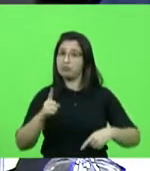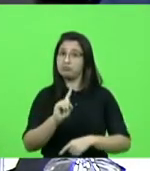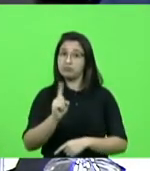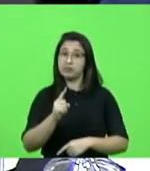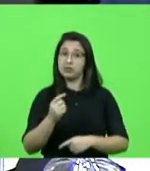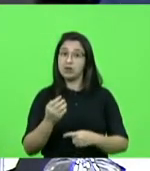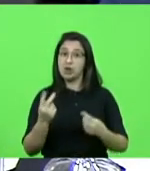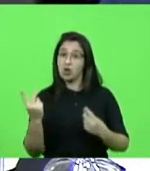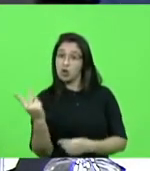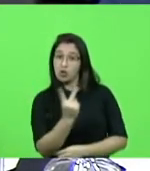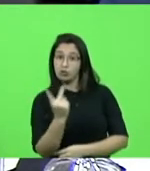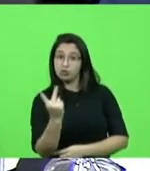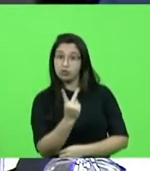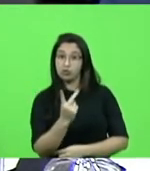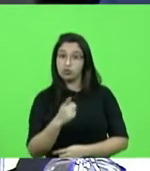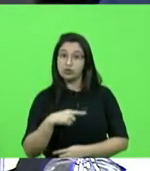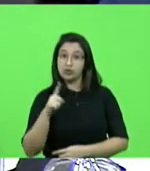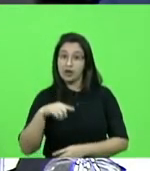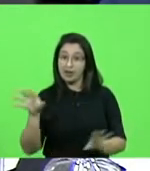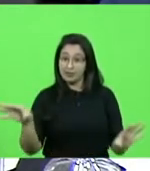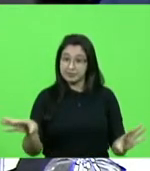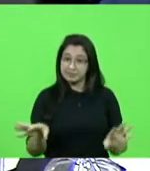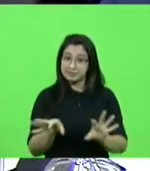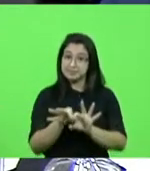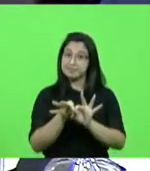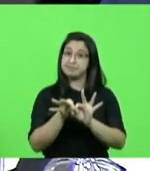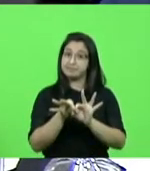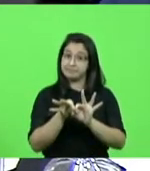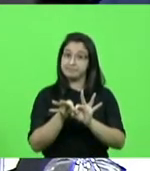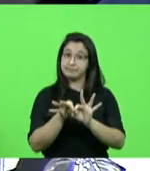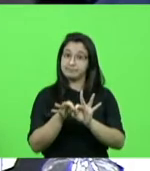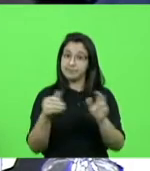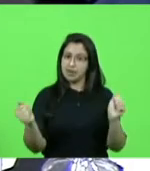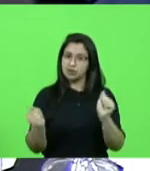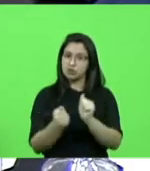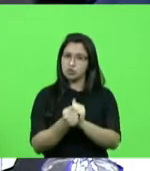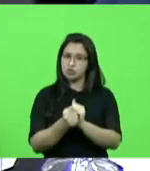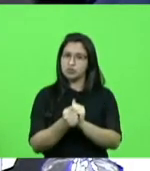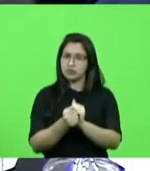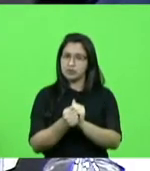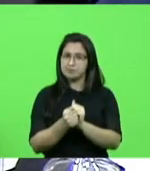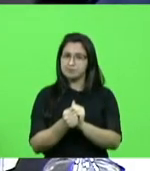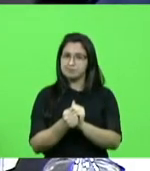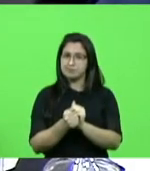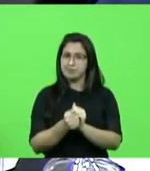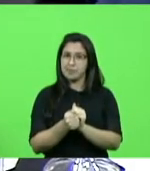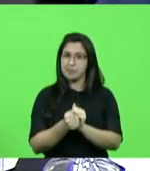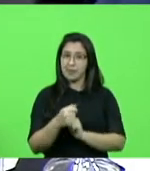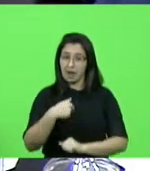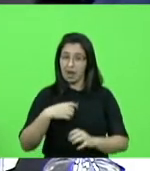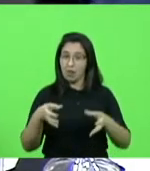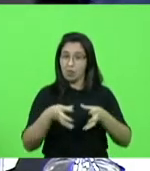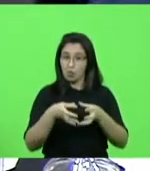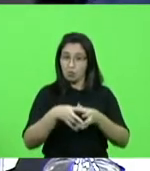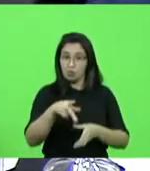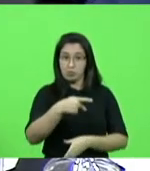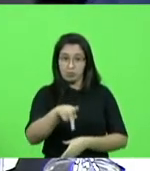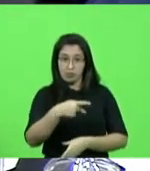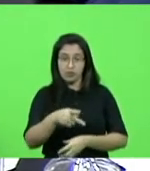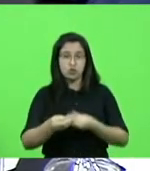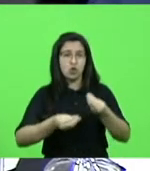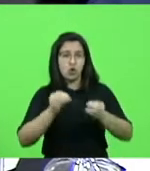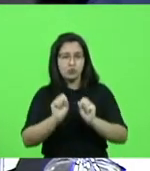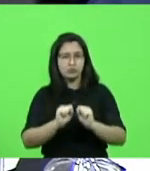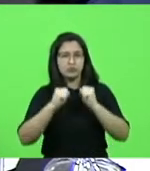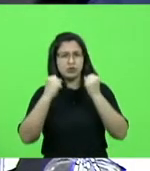é complementar. Nós, como professores, fazemos um esforço muito grande para a família vir